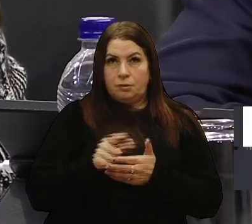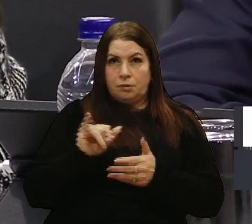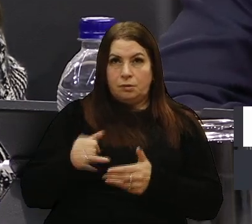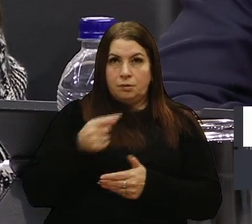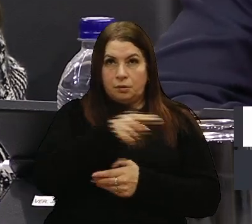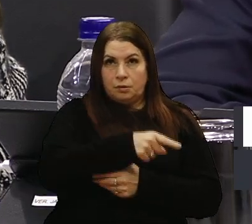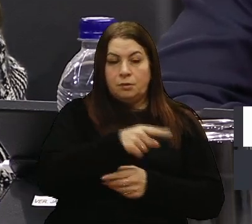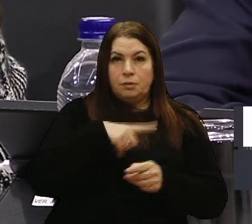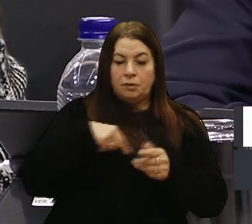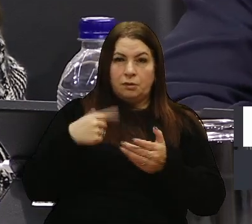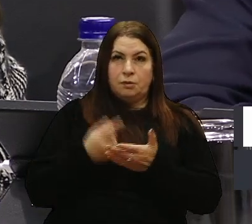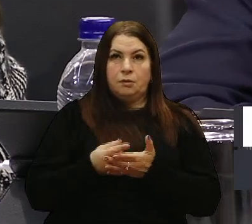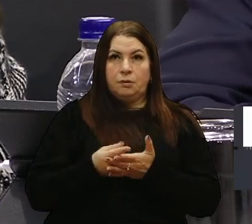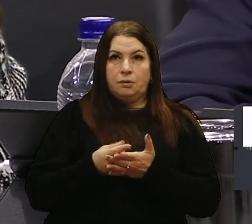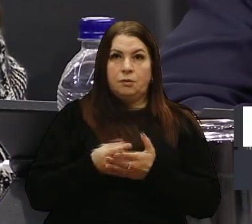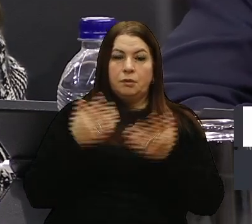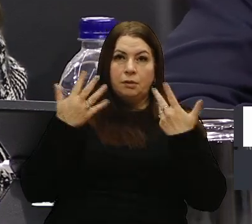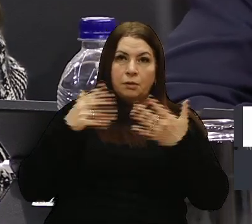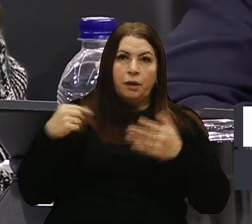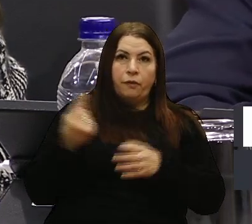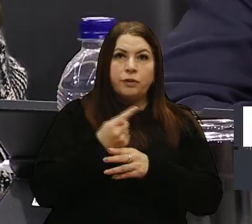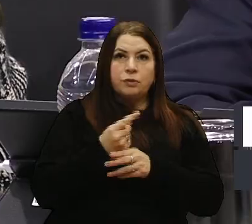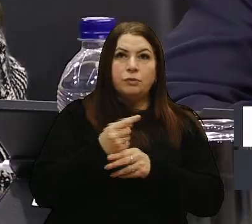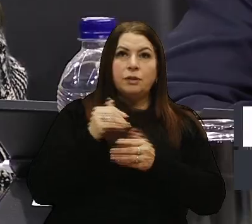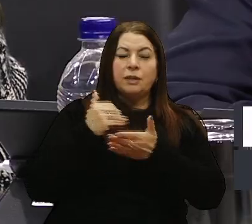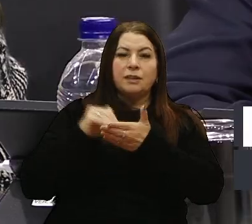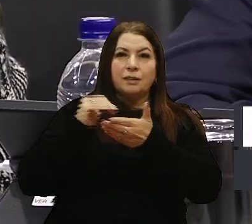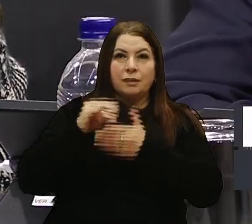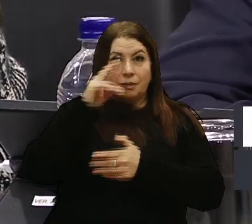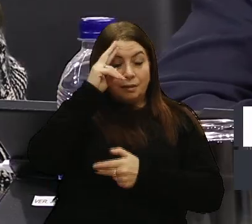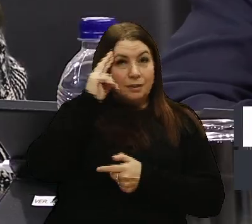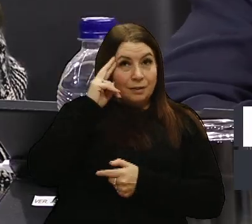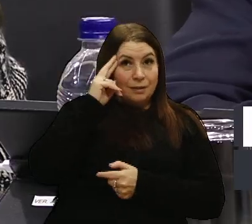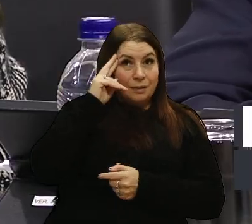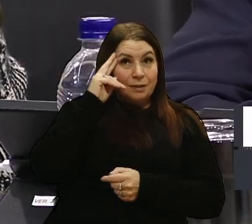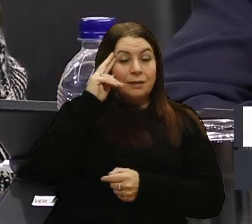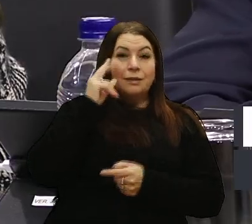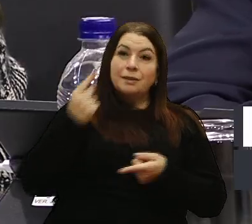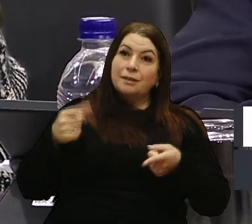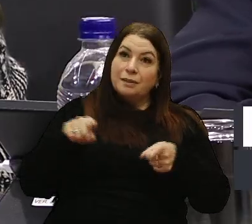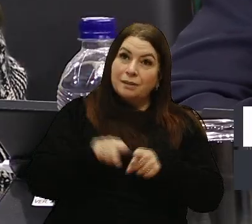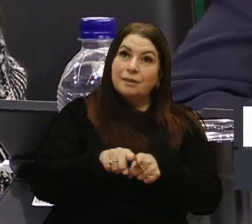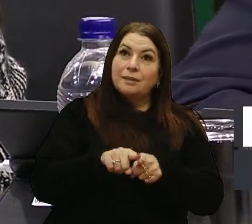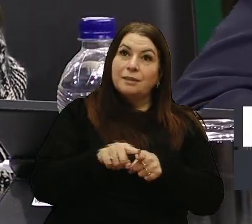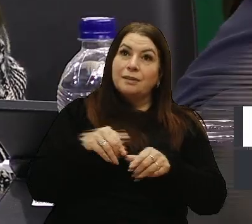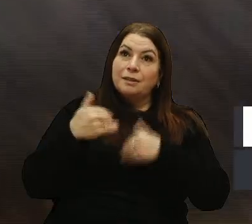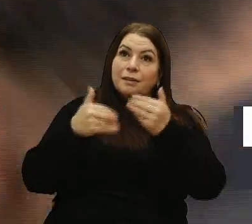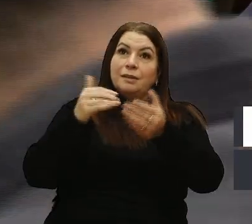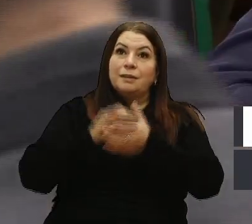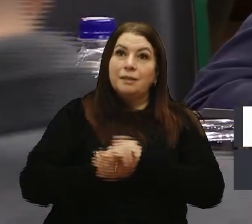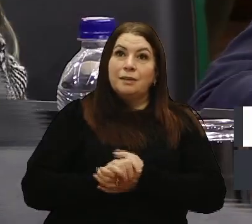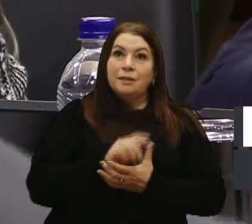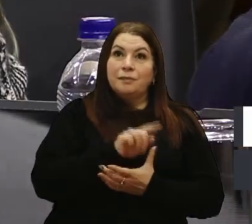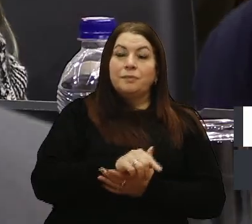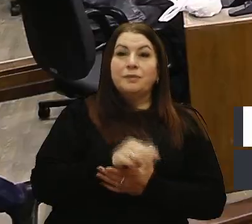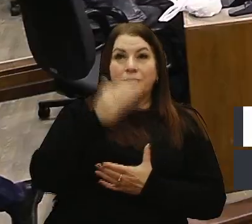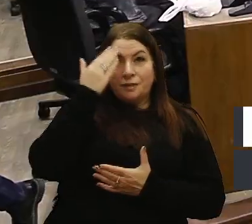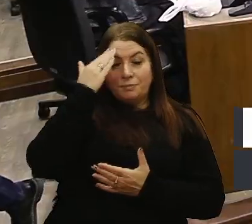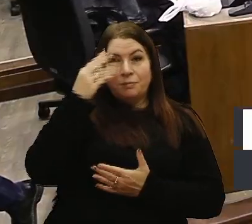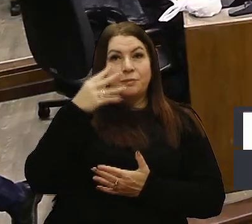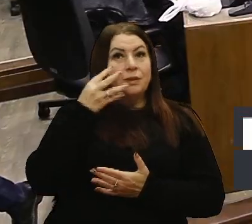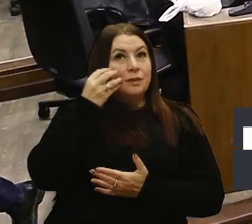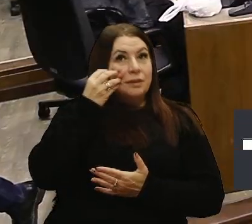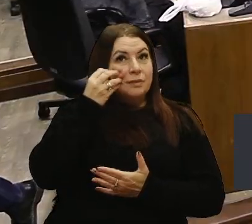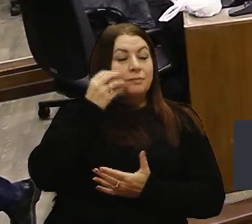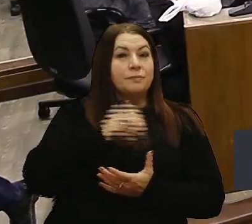aqui para parabenizar o secretário Rafael também, que é parceiro nessa caminhada aí. Obrigado. Obrigada, vereador José Abreu.